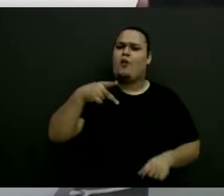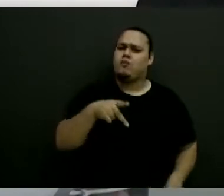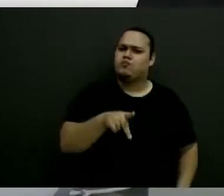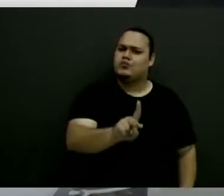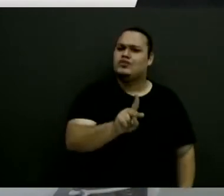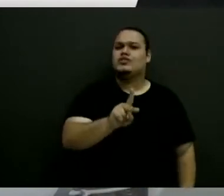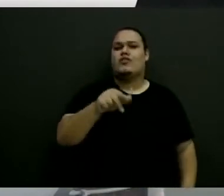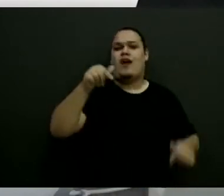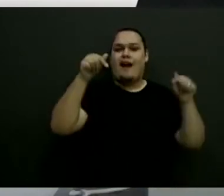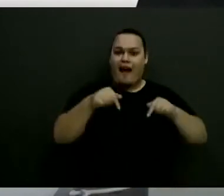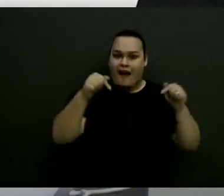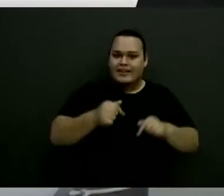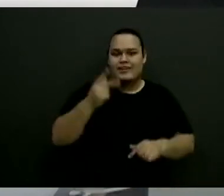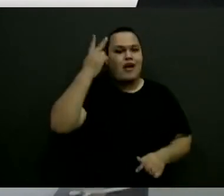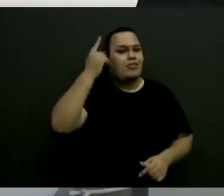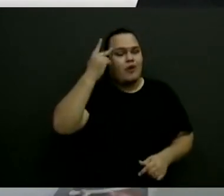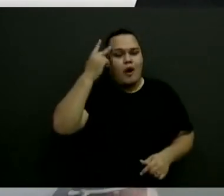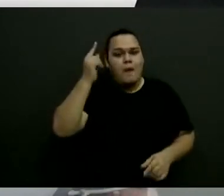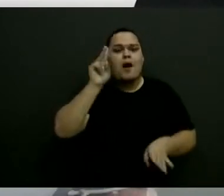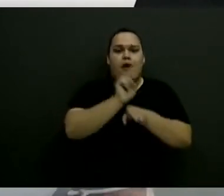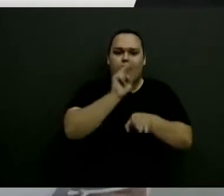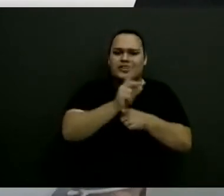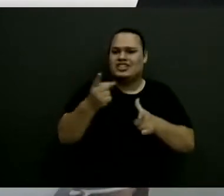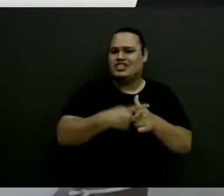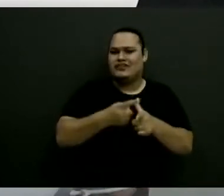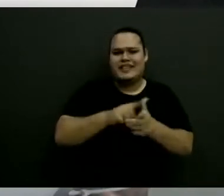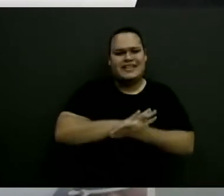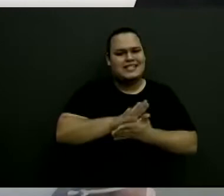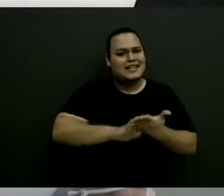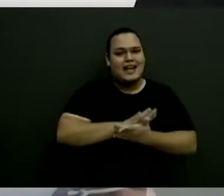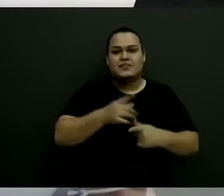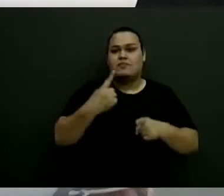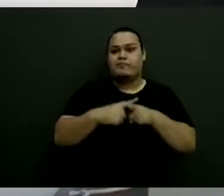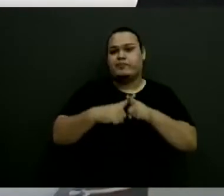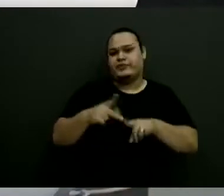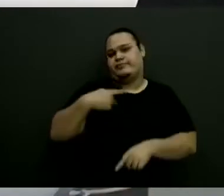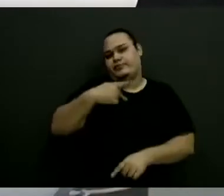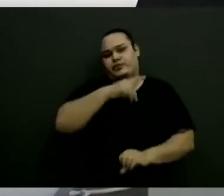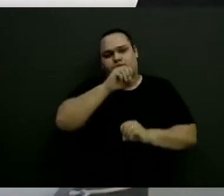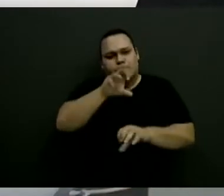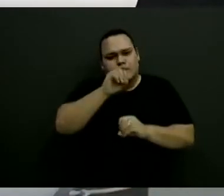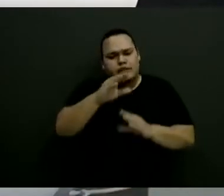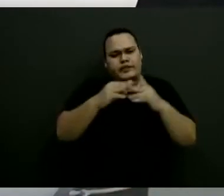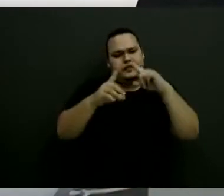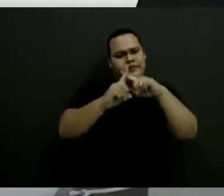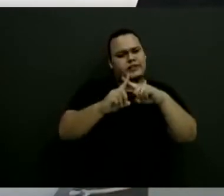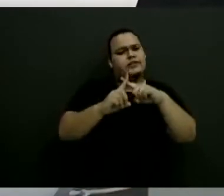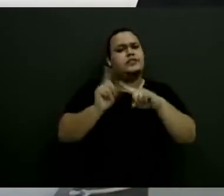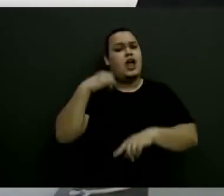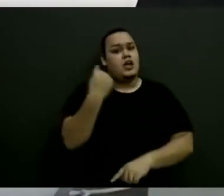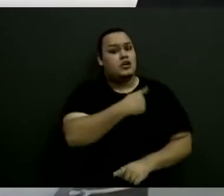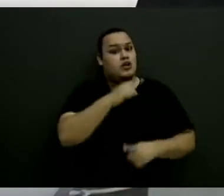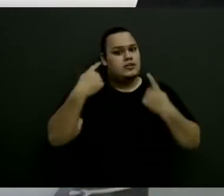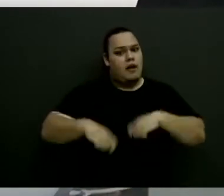sendo pastoreadas, e creio que essa é uma modalidade que ela não pode parar,